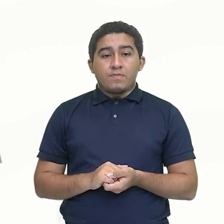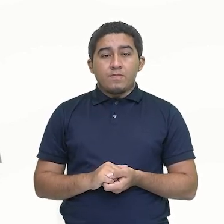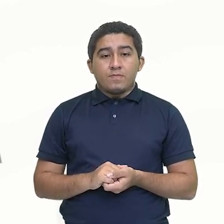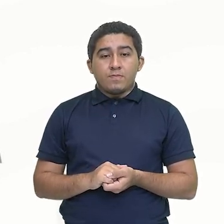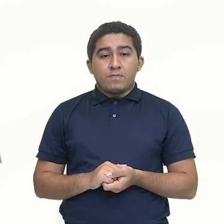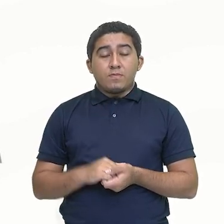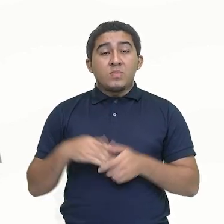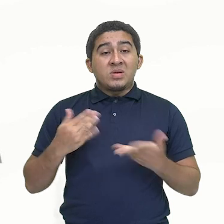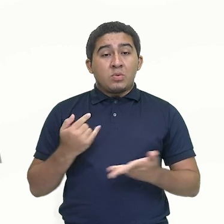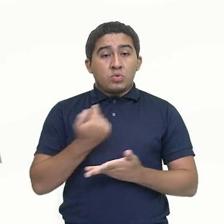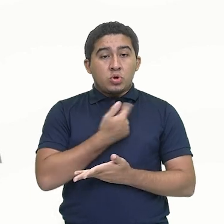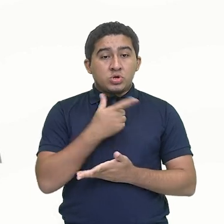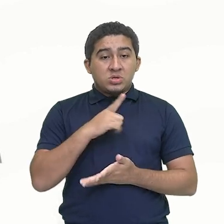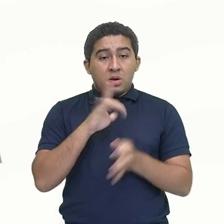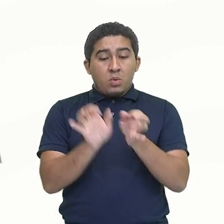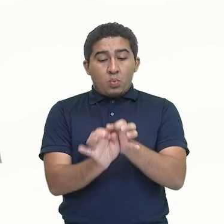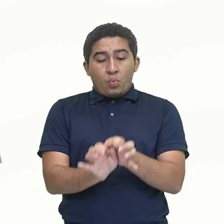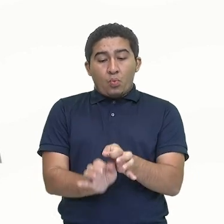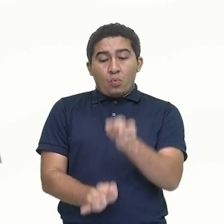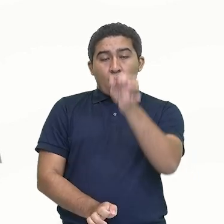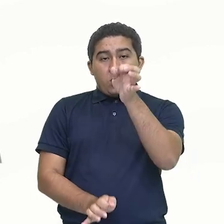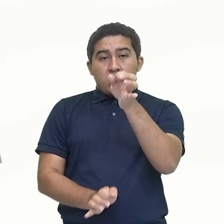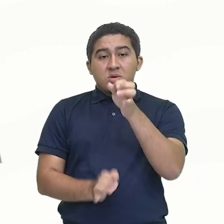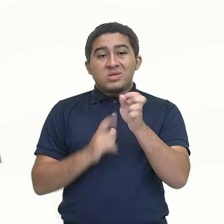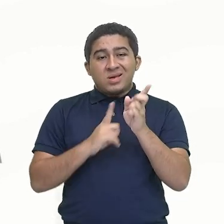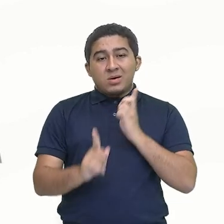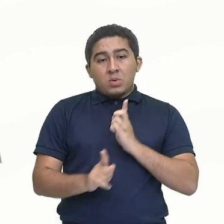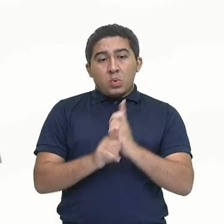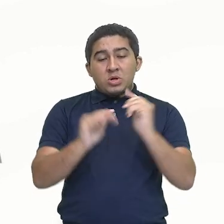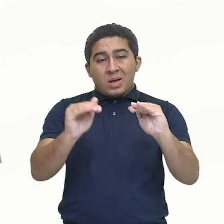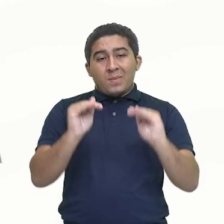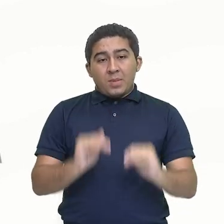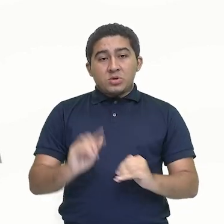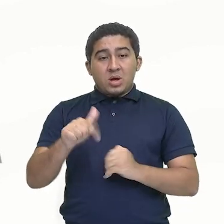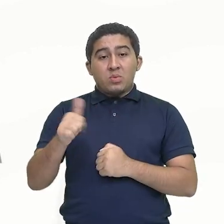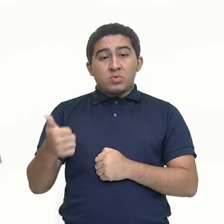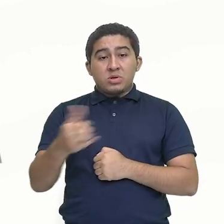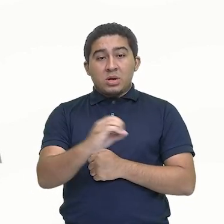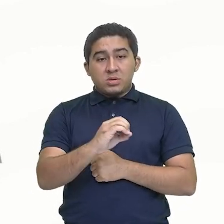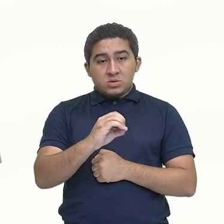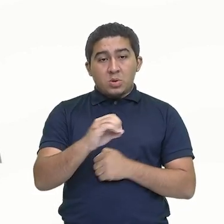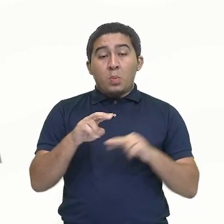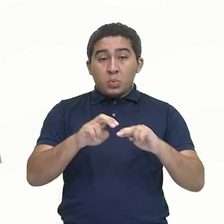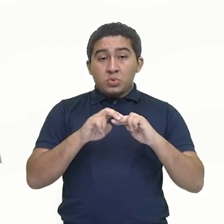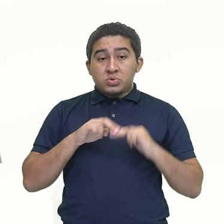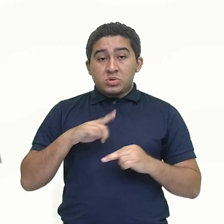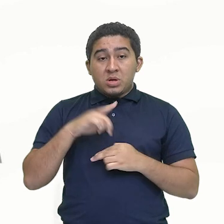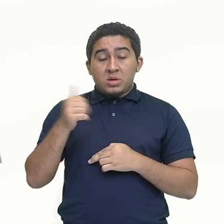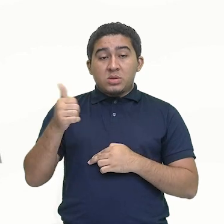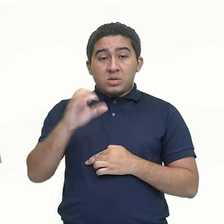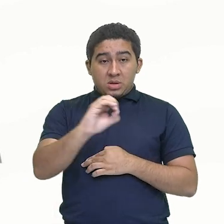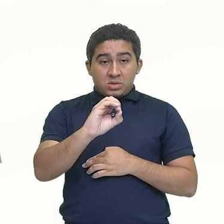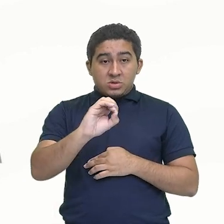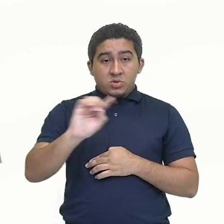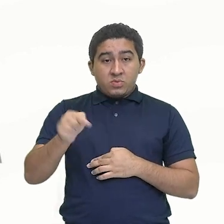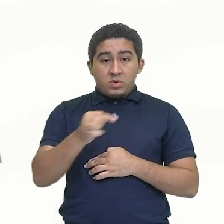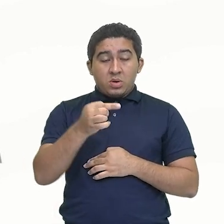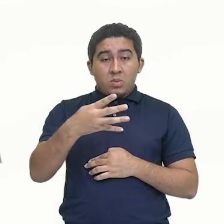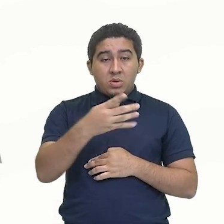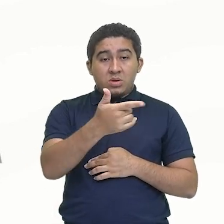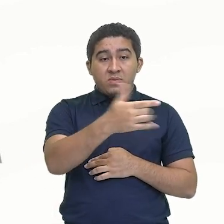Então a gente vai traçar aqui, ó, a gente vai achar lá embaixo o 10, né? Por isso que ele está identificado aqui. E